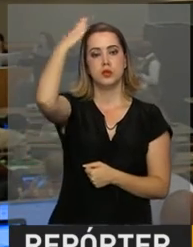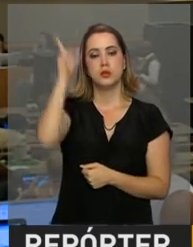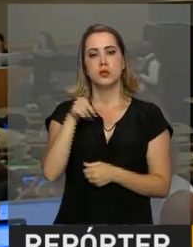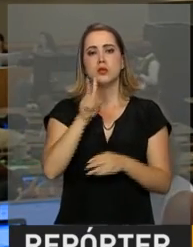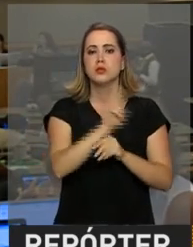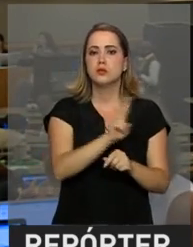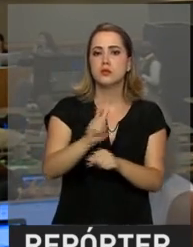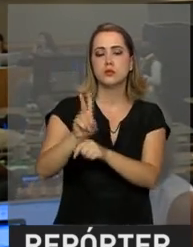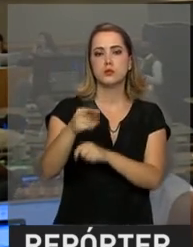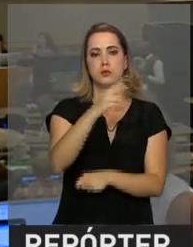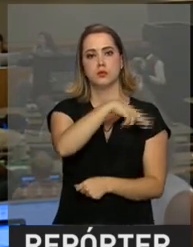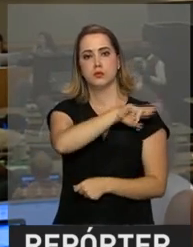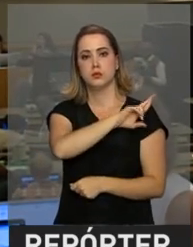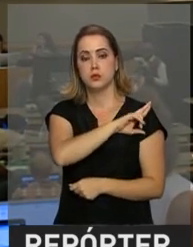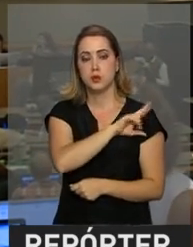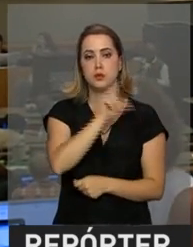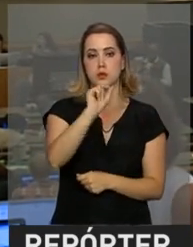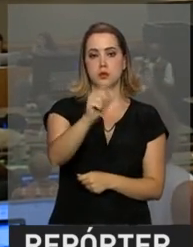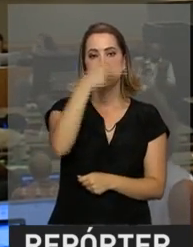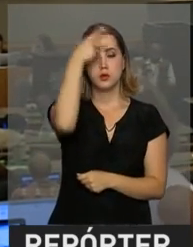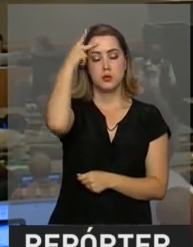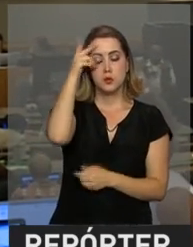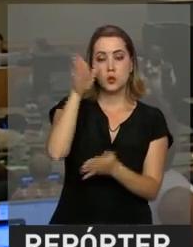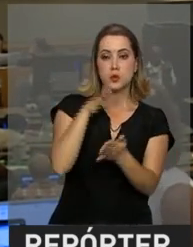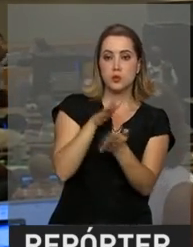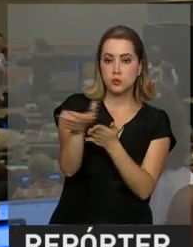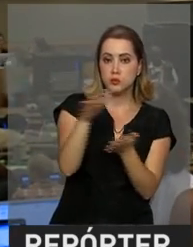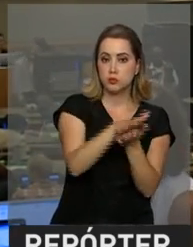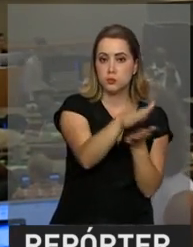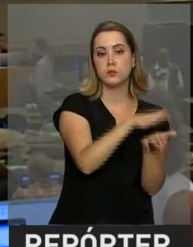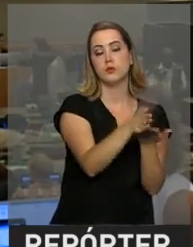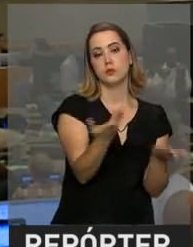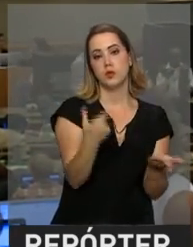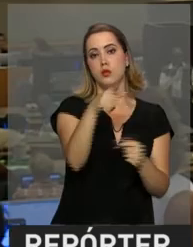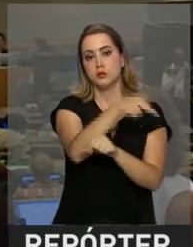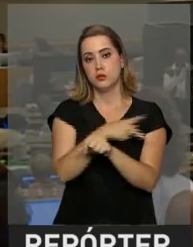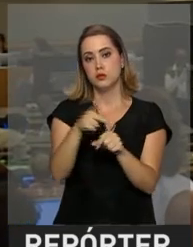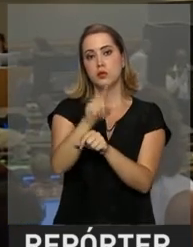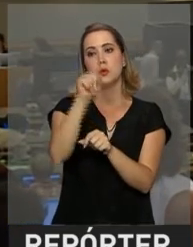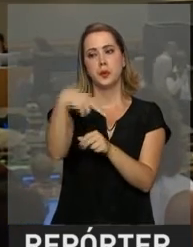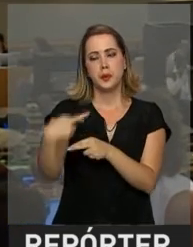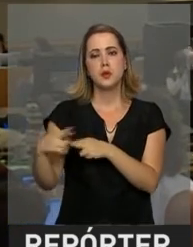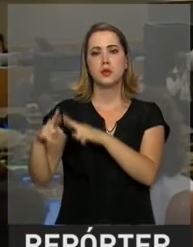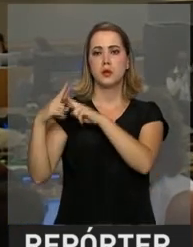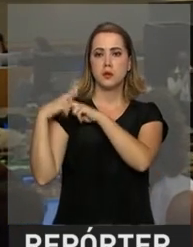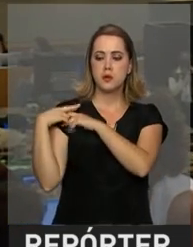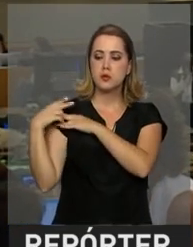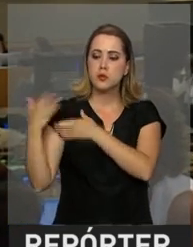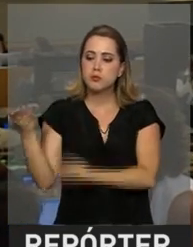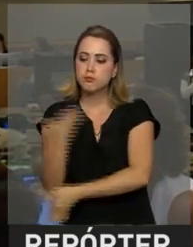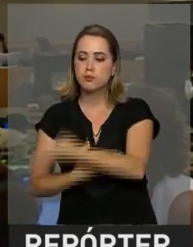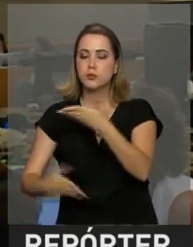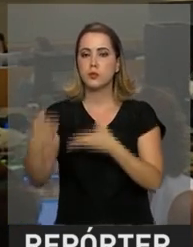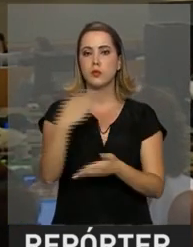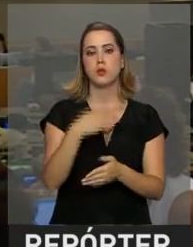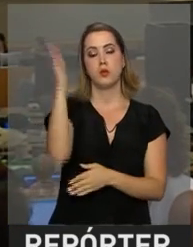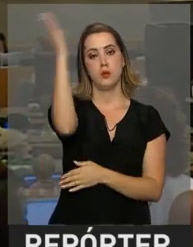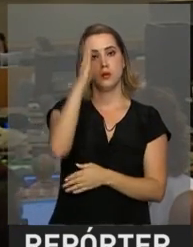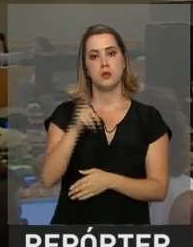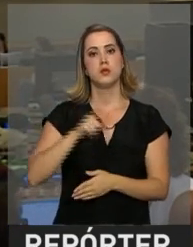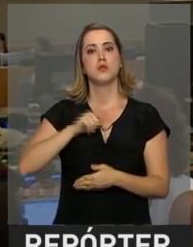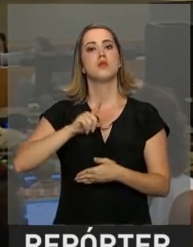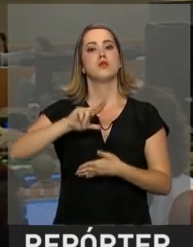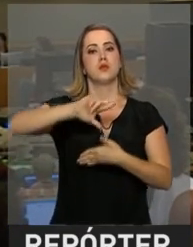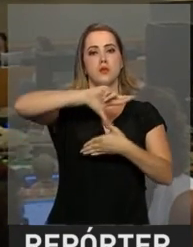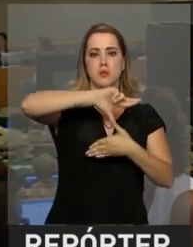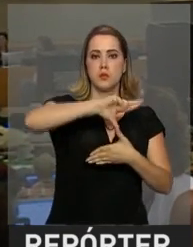responsabilidade para com os refugiados deve ser compartilhada e que o brasil tem propostas em comum com outros países da